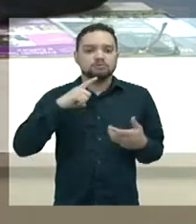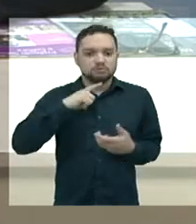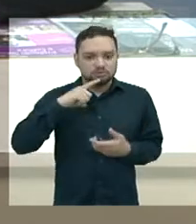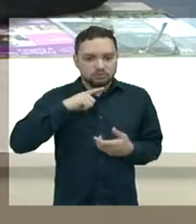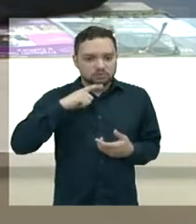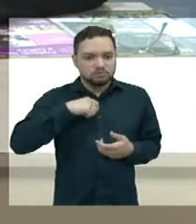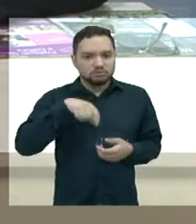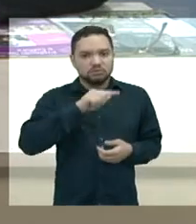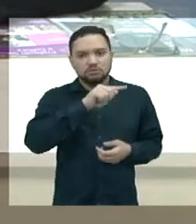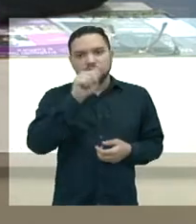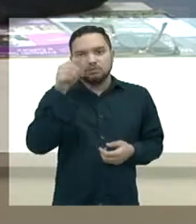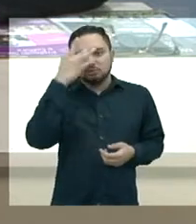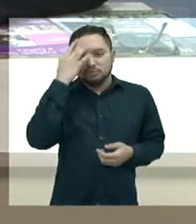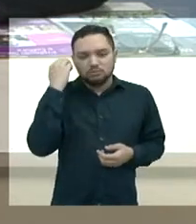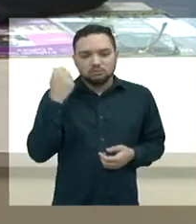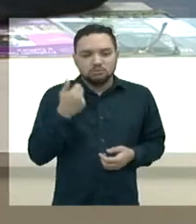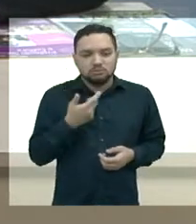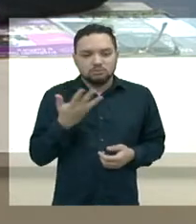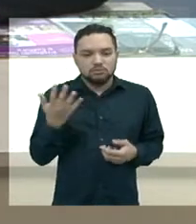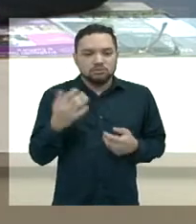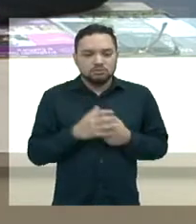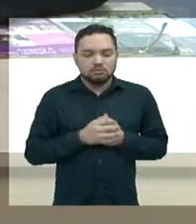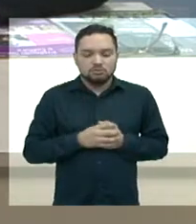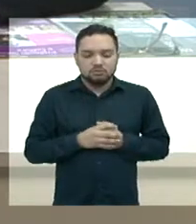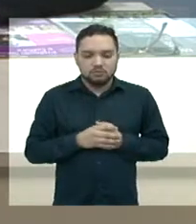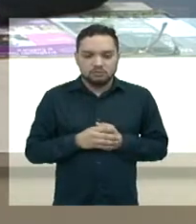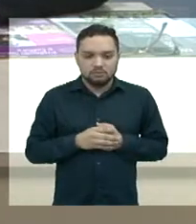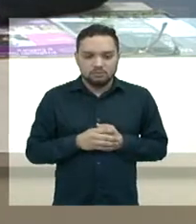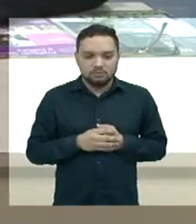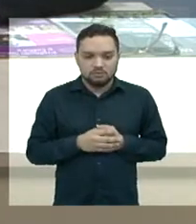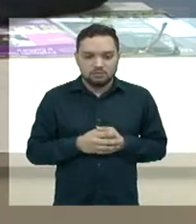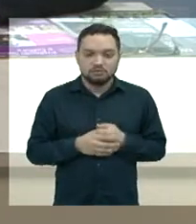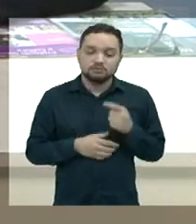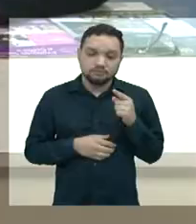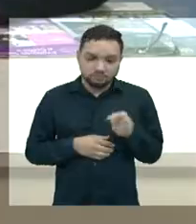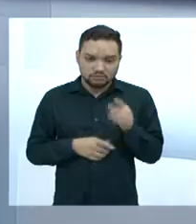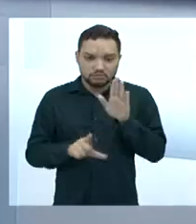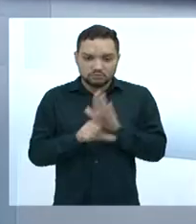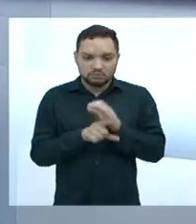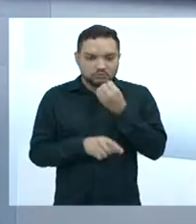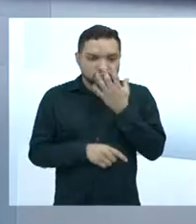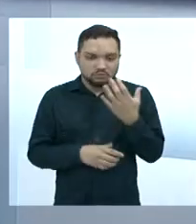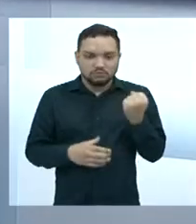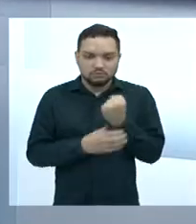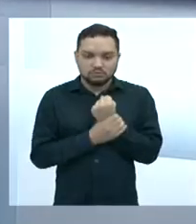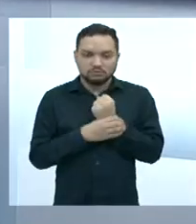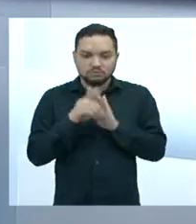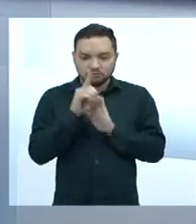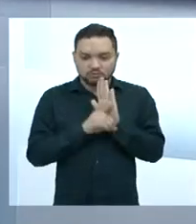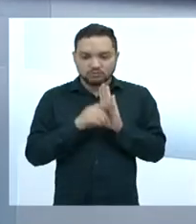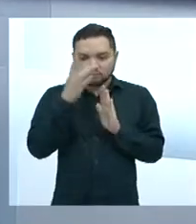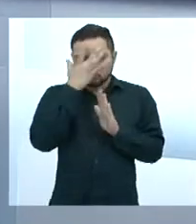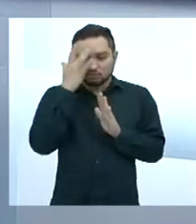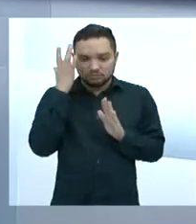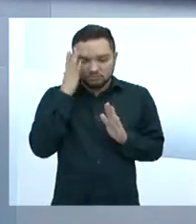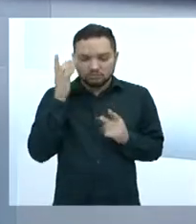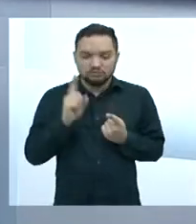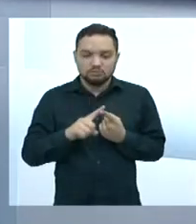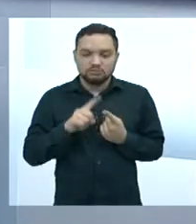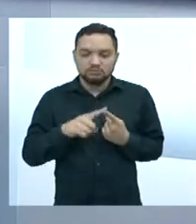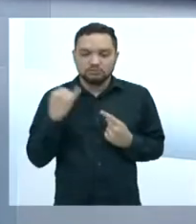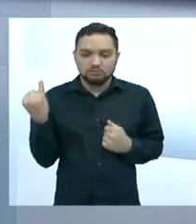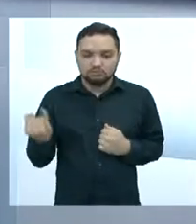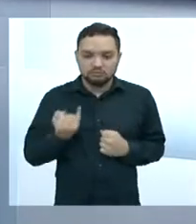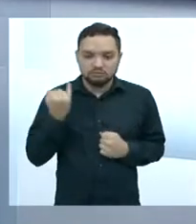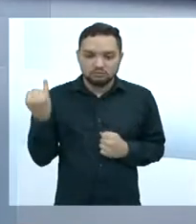buscam esses serviços, sim, né, presenciais também. E isto é bom, é importante para garantir o direito destas pessoas e é importante